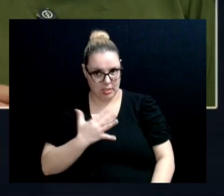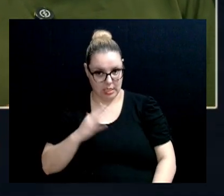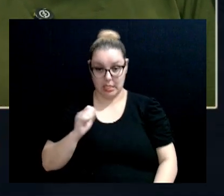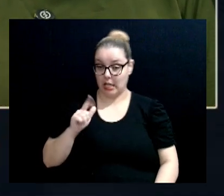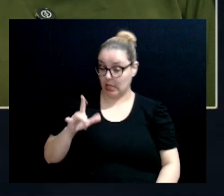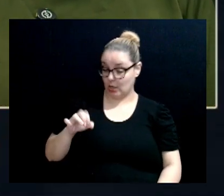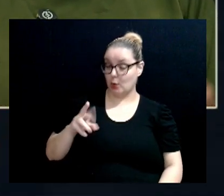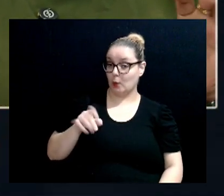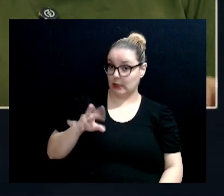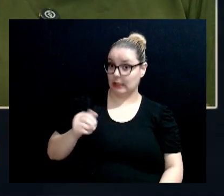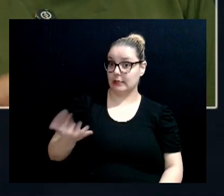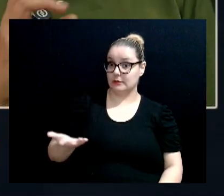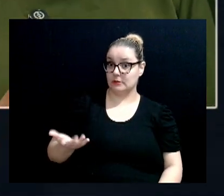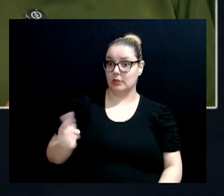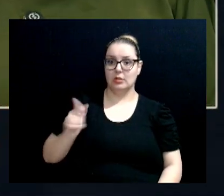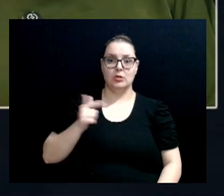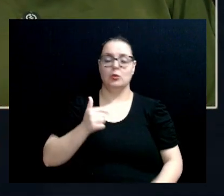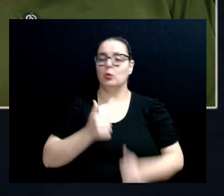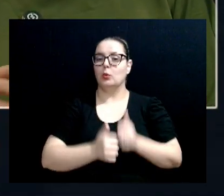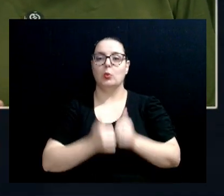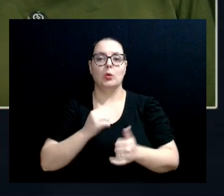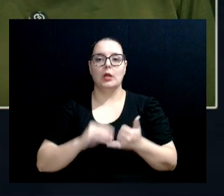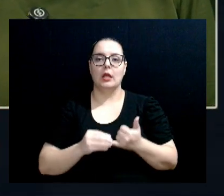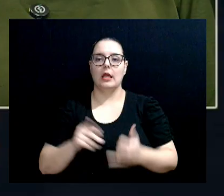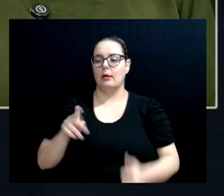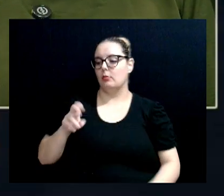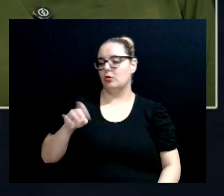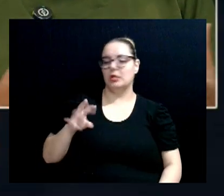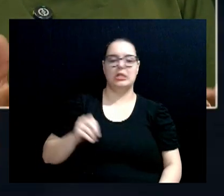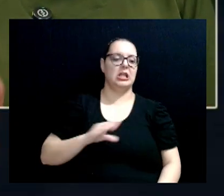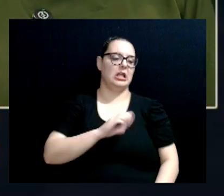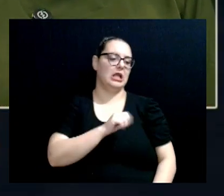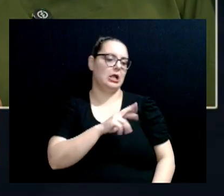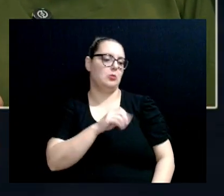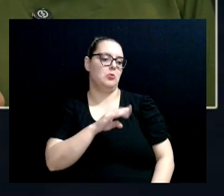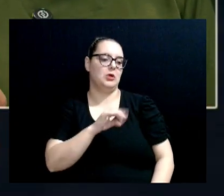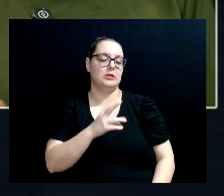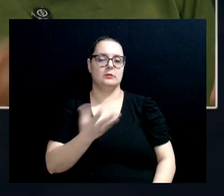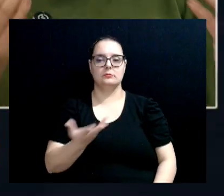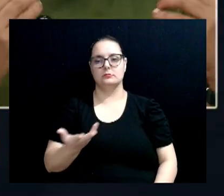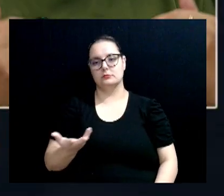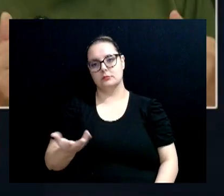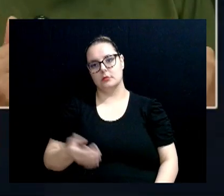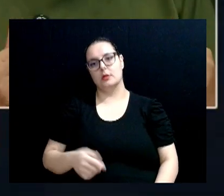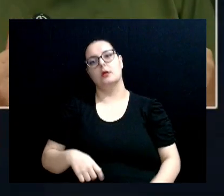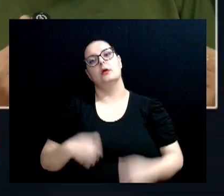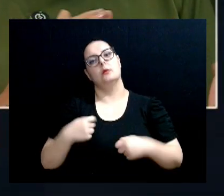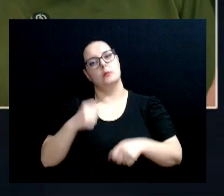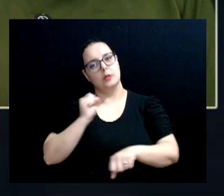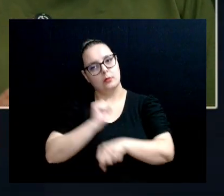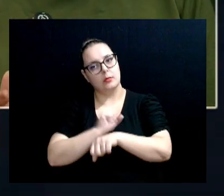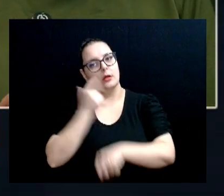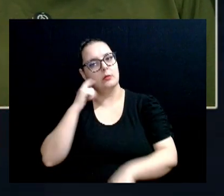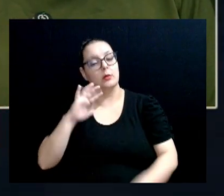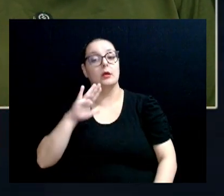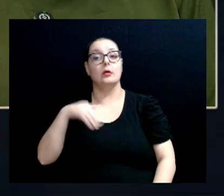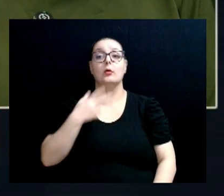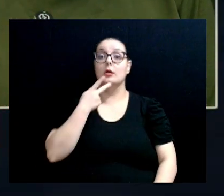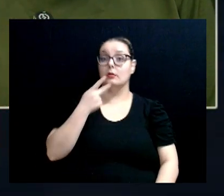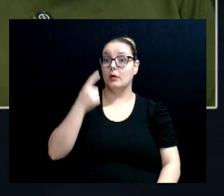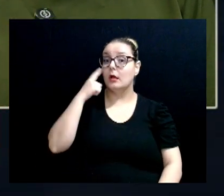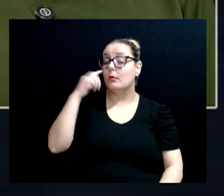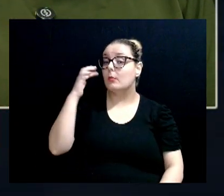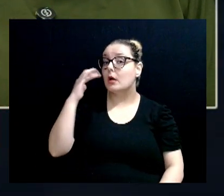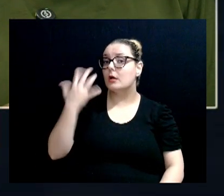não tem mais arroz e feijão, é proteína, carboidrato e tal. Gente, precisamos parar para pensar. E quando a gente fala em pensamento, a gente vai para a